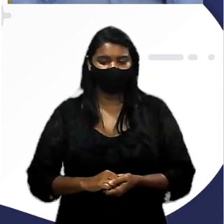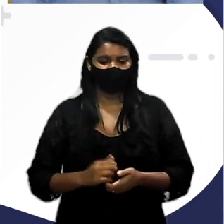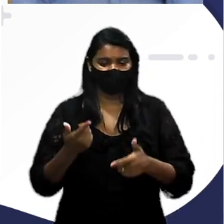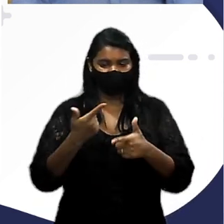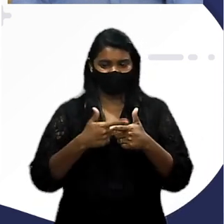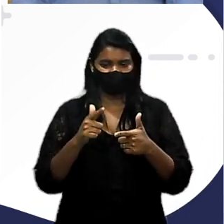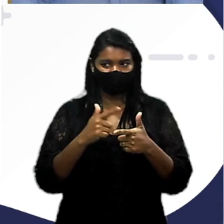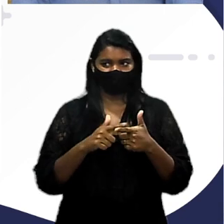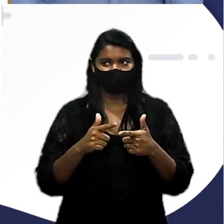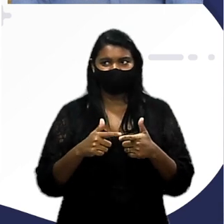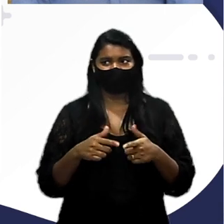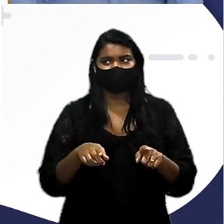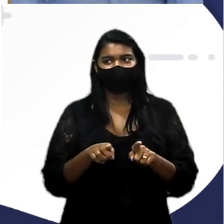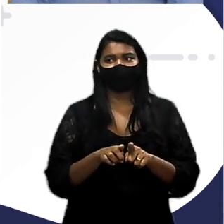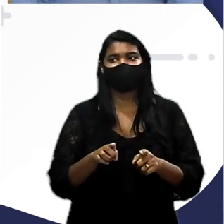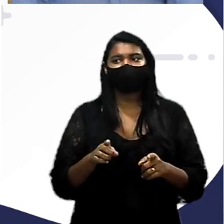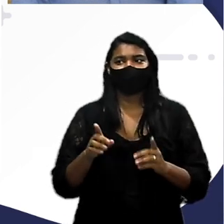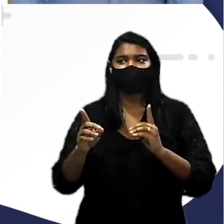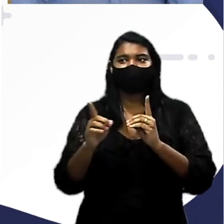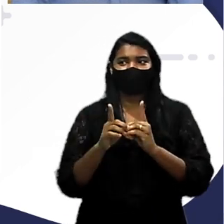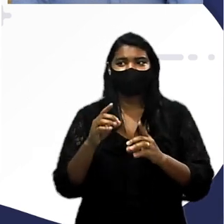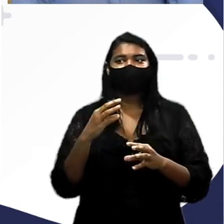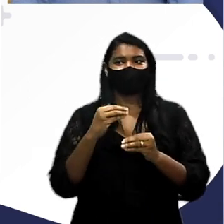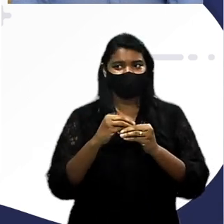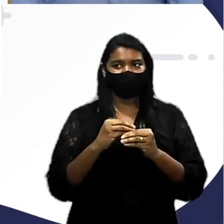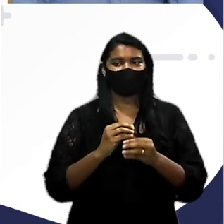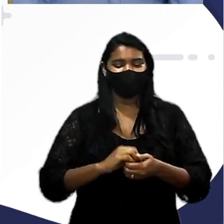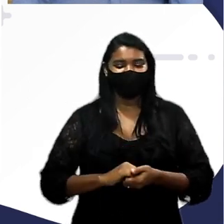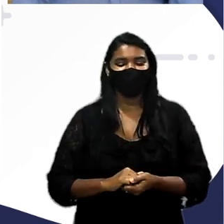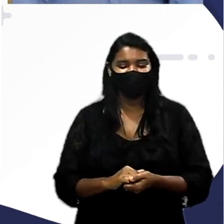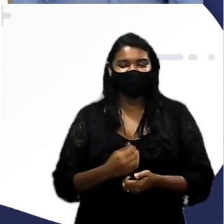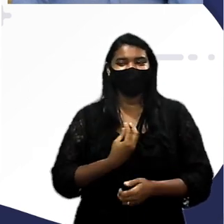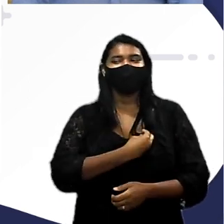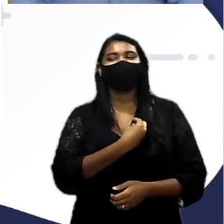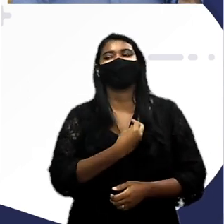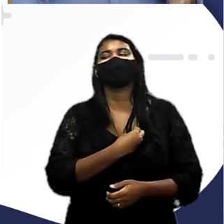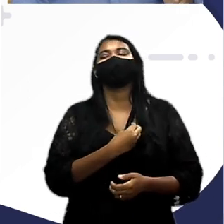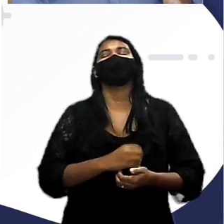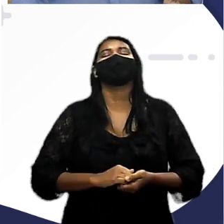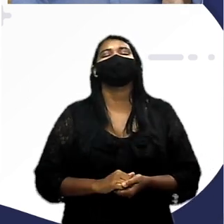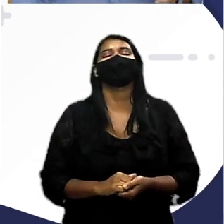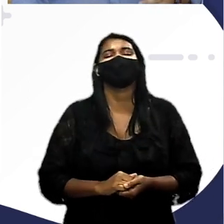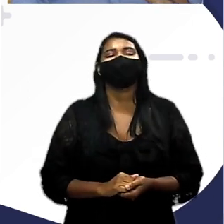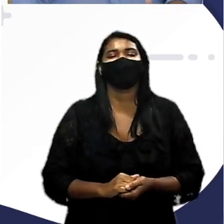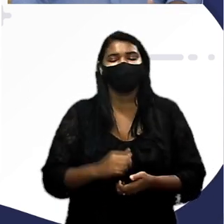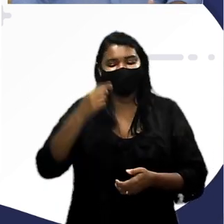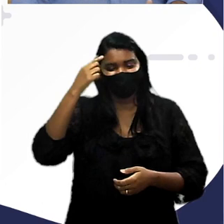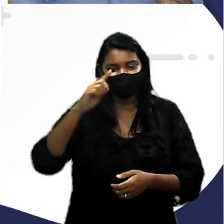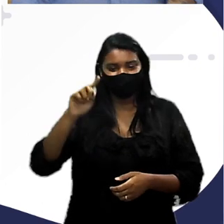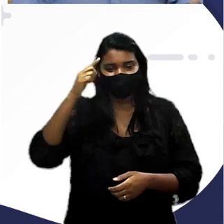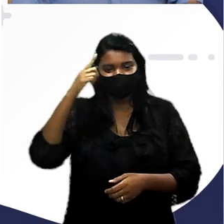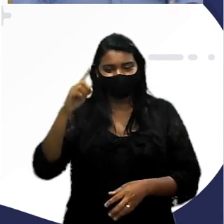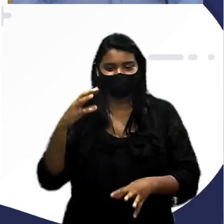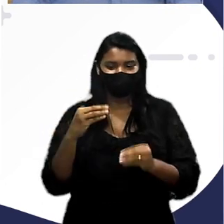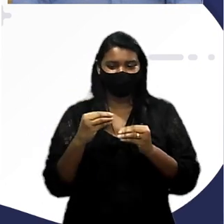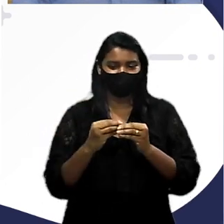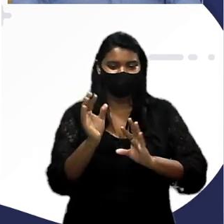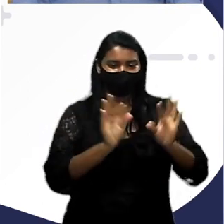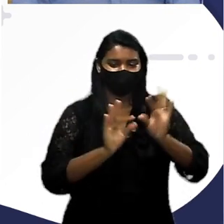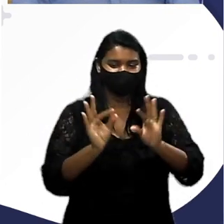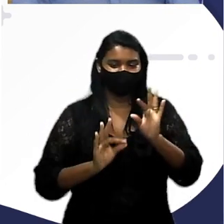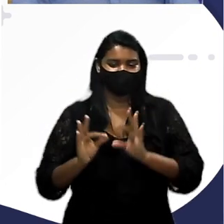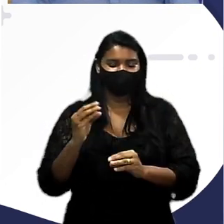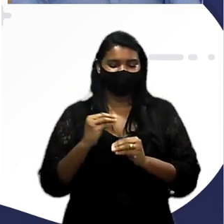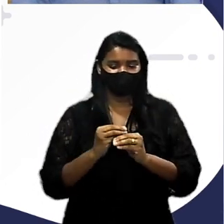problemas que são encontrados e vivenciados todos os dias dentro das